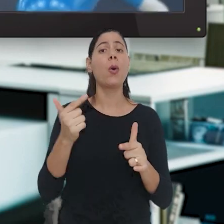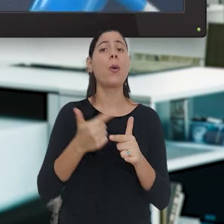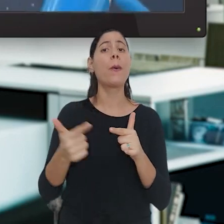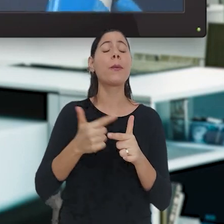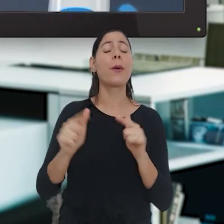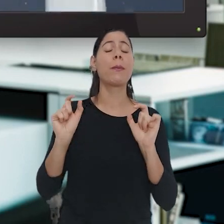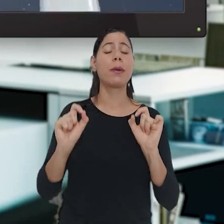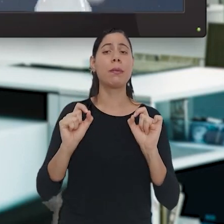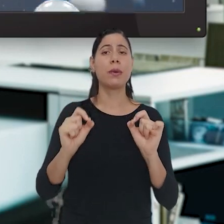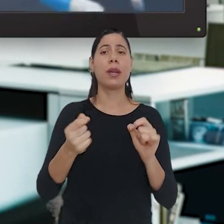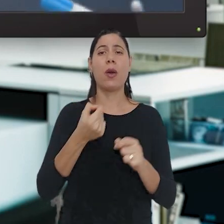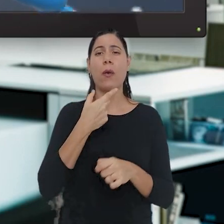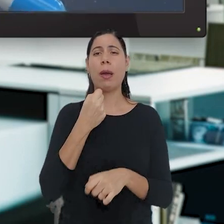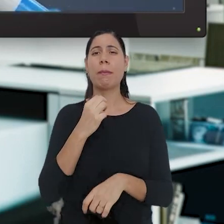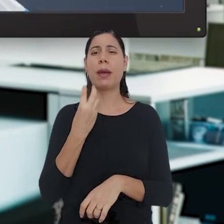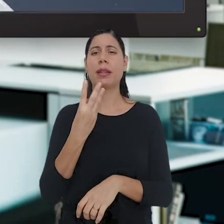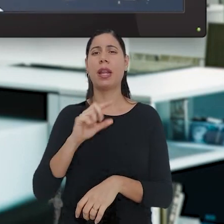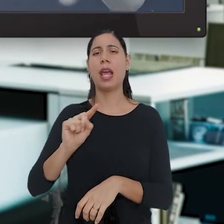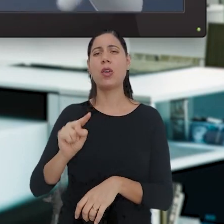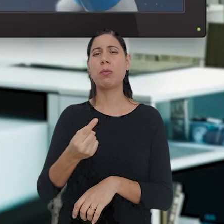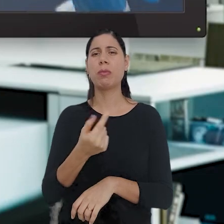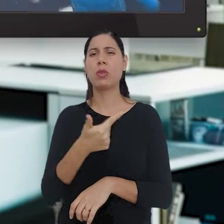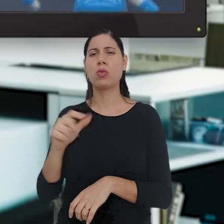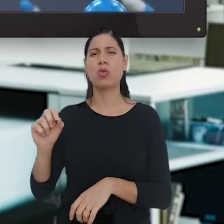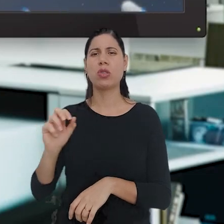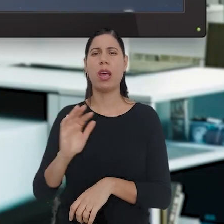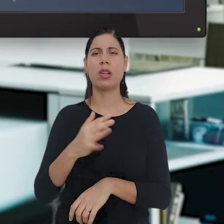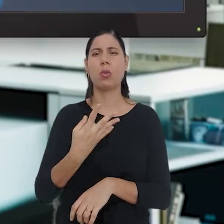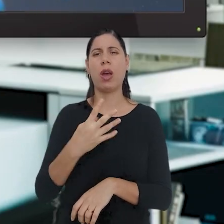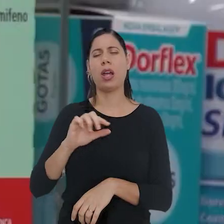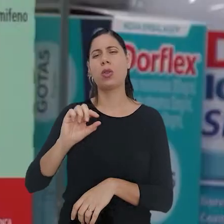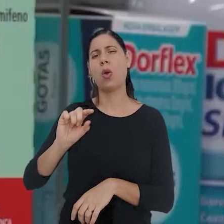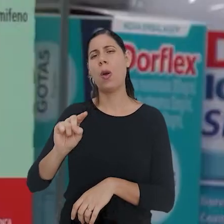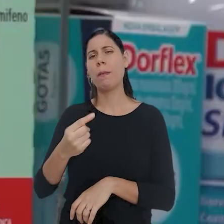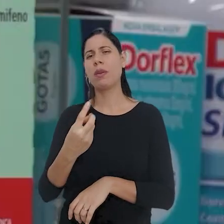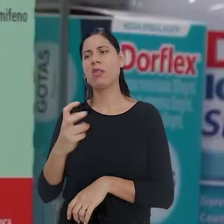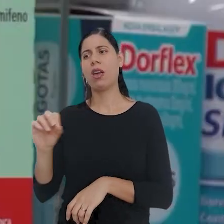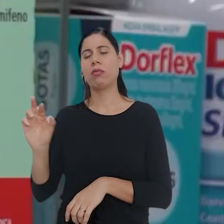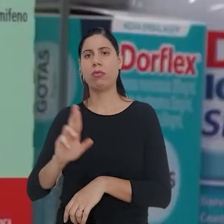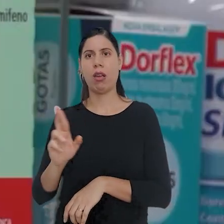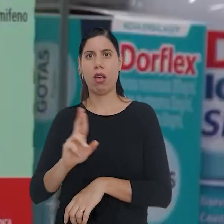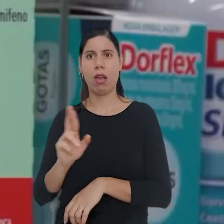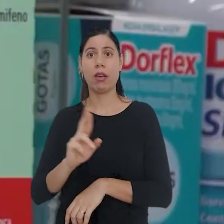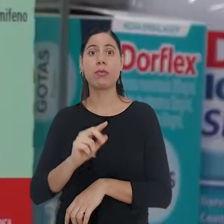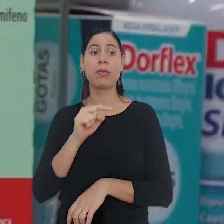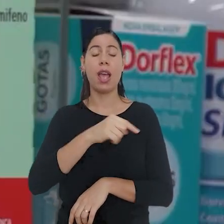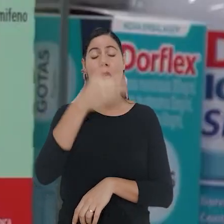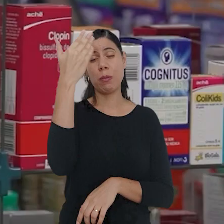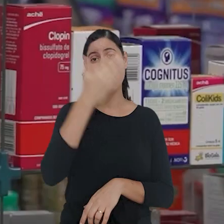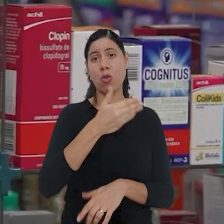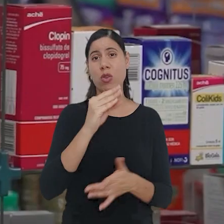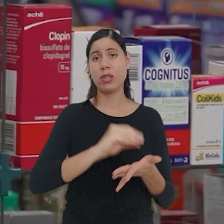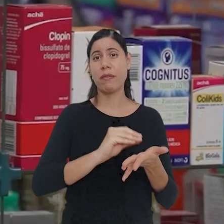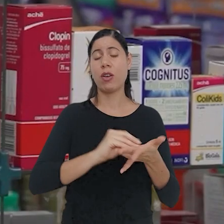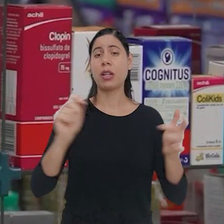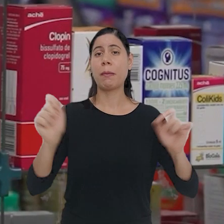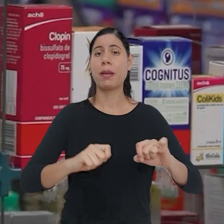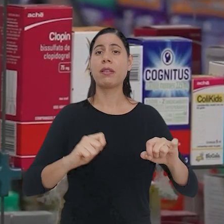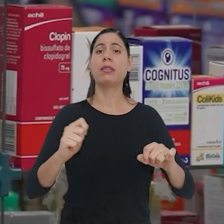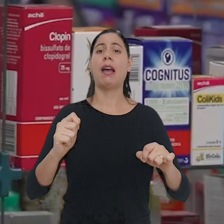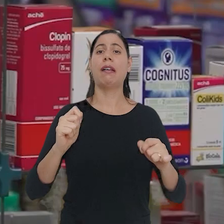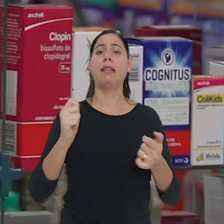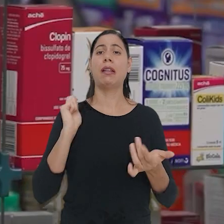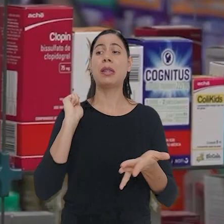problema é que o remédio custa entre R$ 3.200 e R$ 4.500. A autora comprovou a sua incapacidade de arcar com